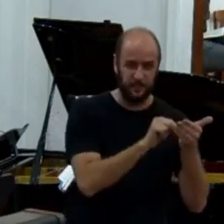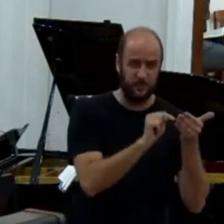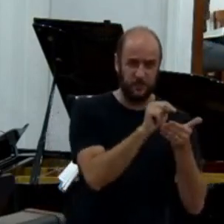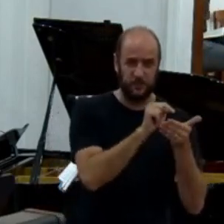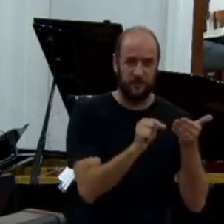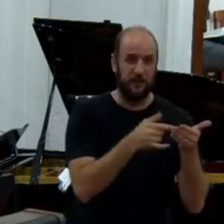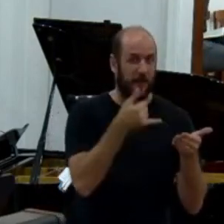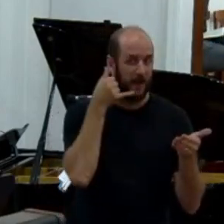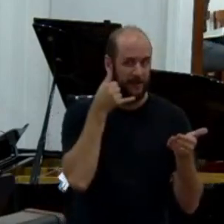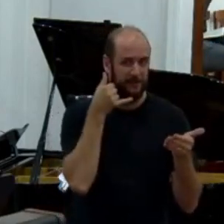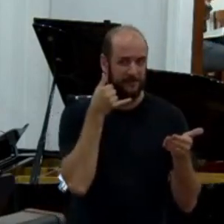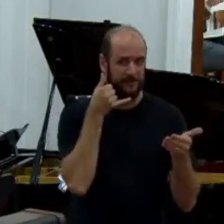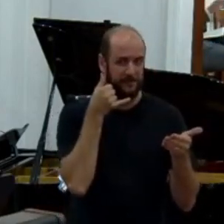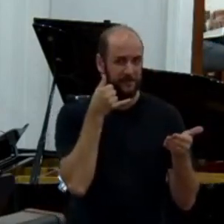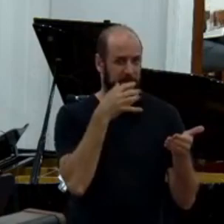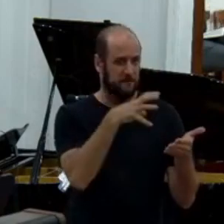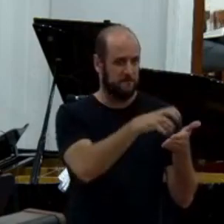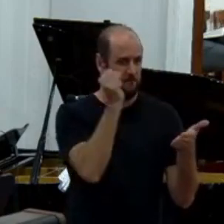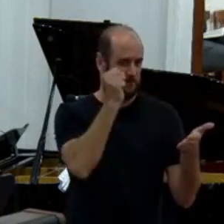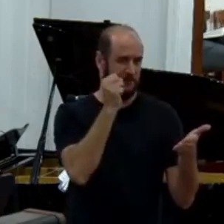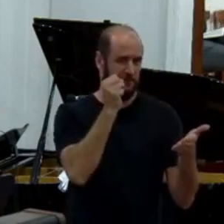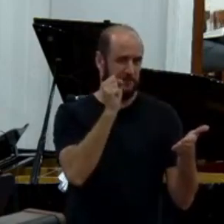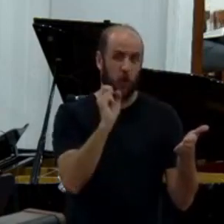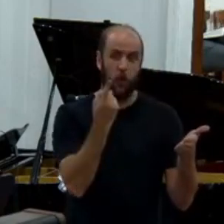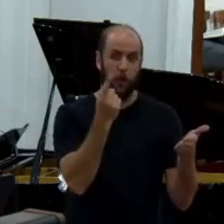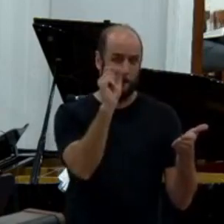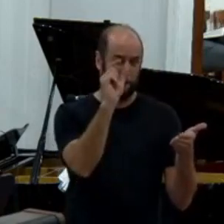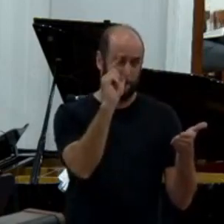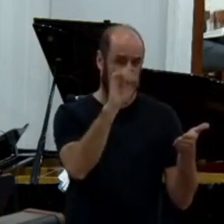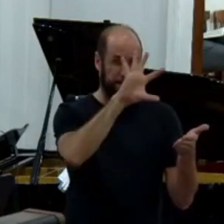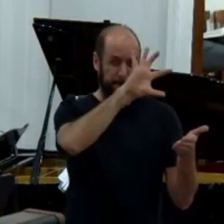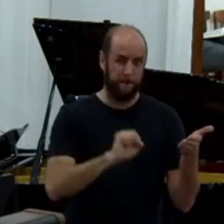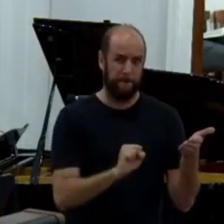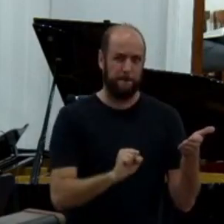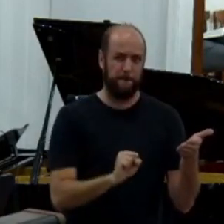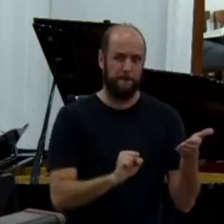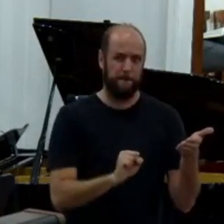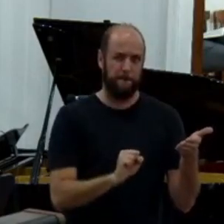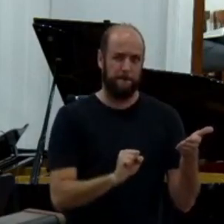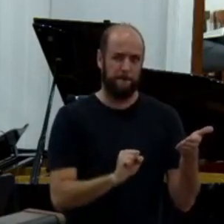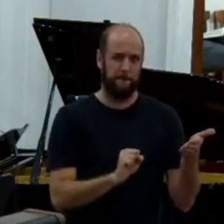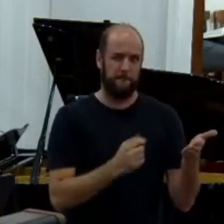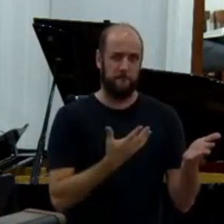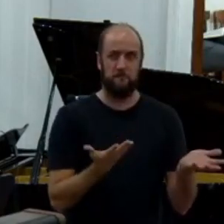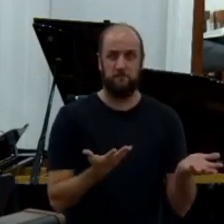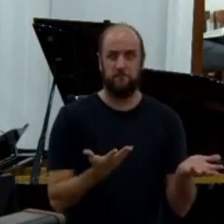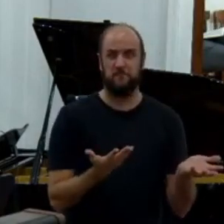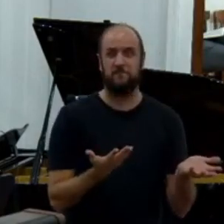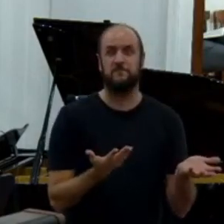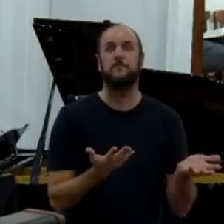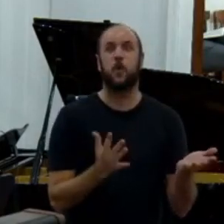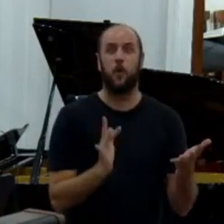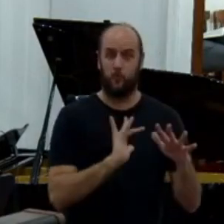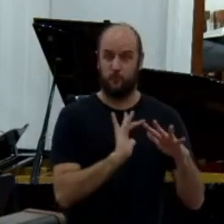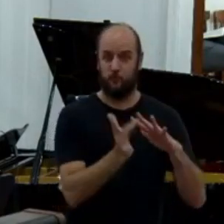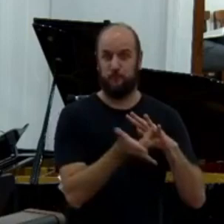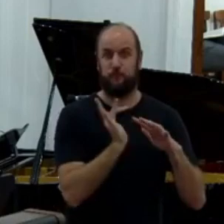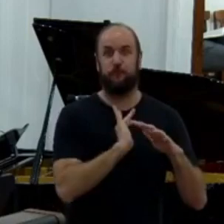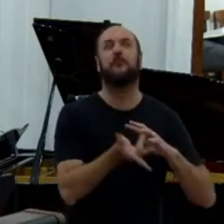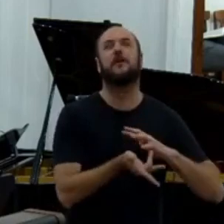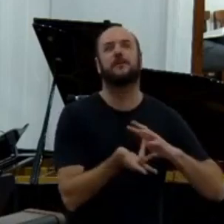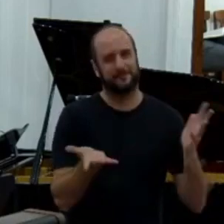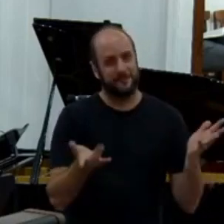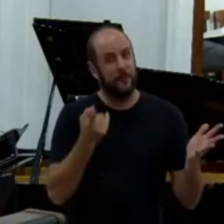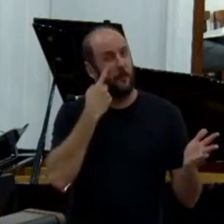ao seu celular ou à rede social que ele tanto gosta de navegar, você vai ver que